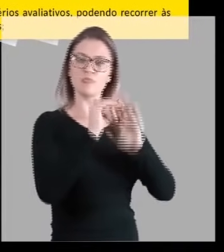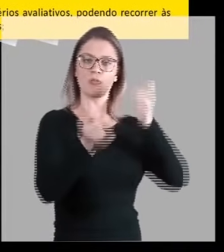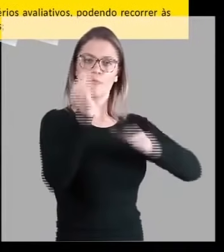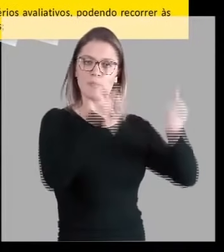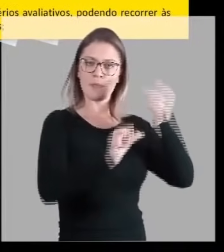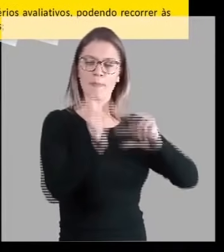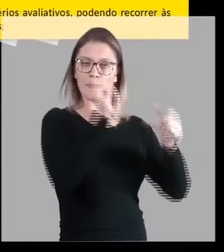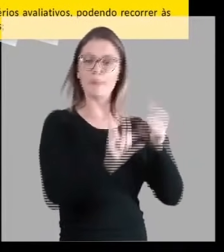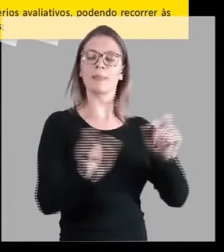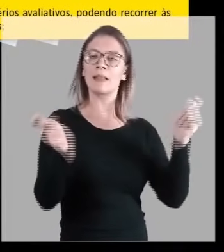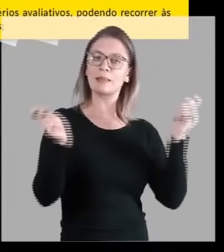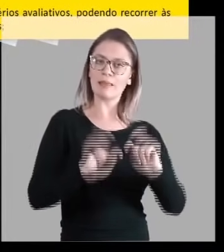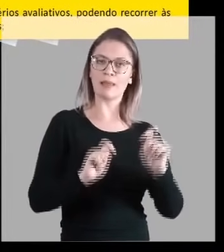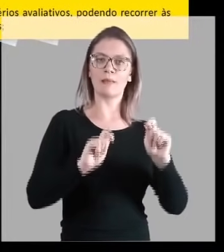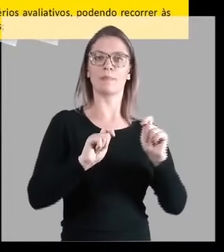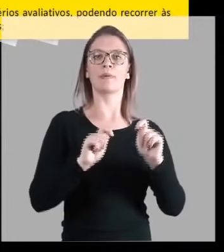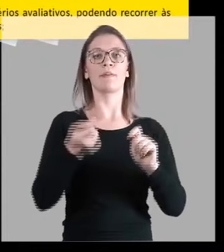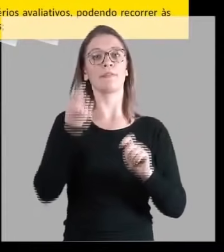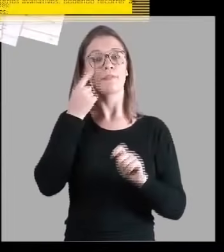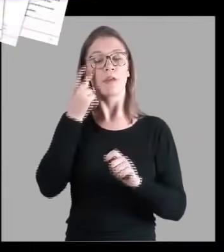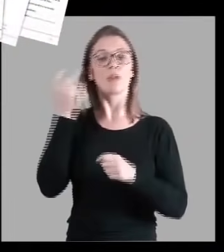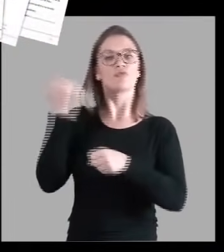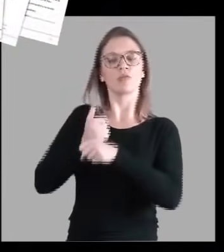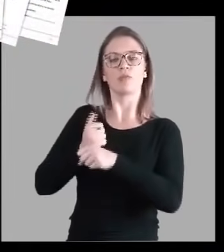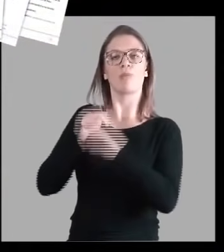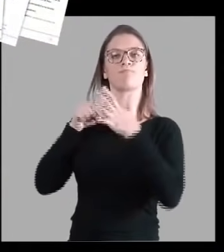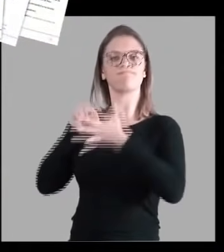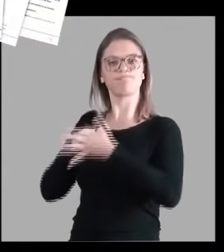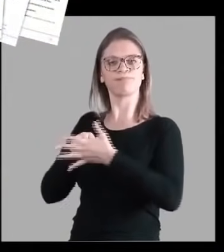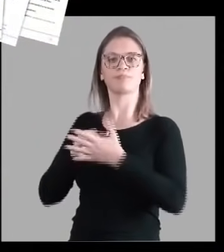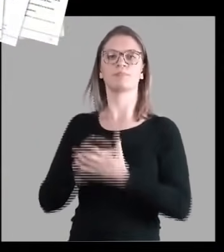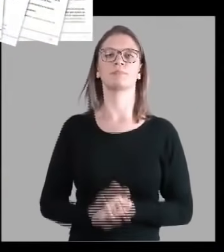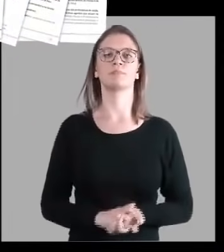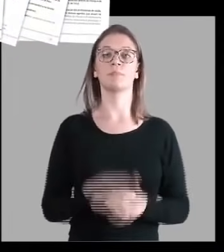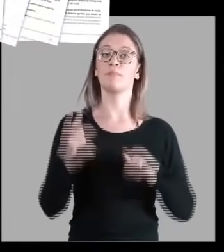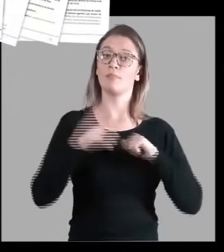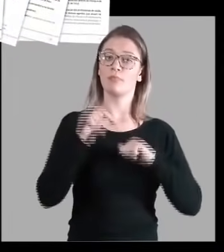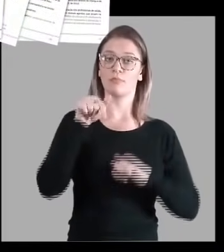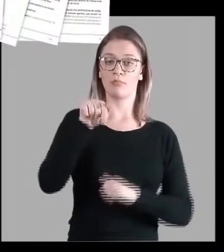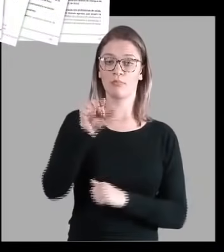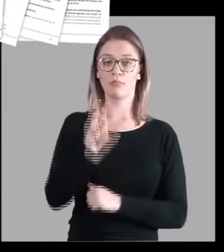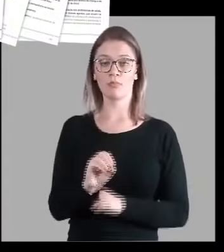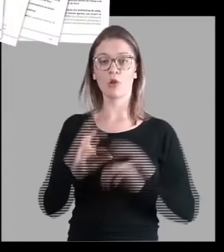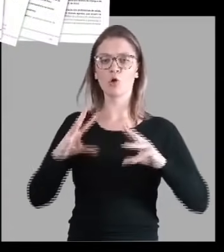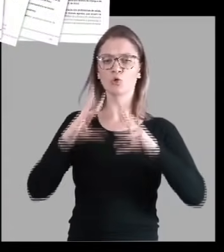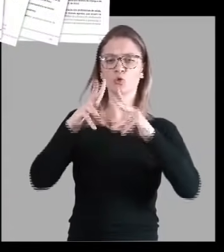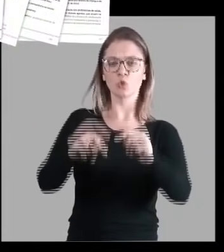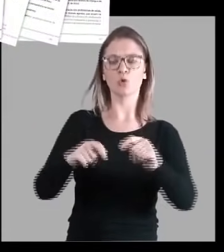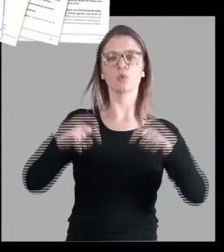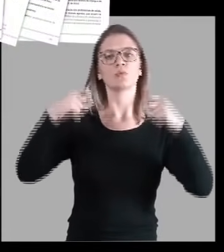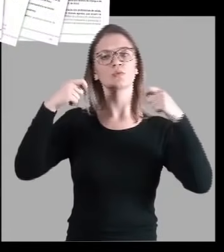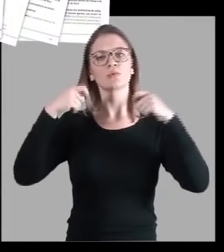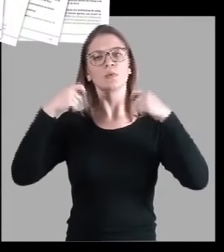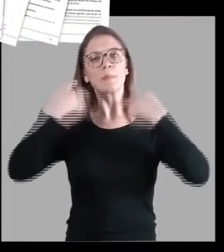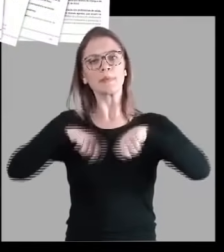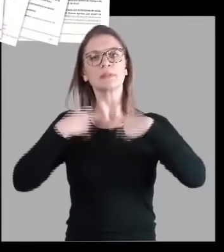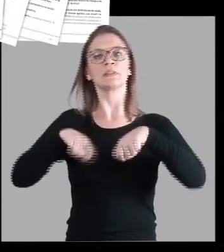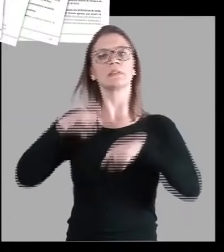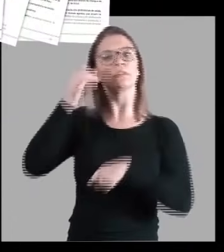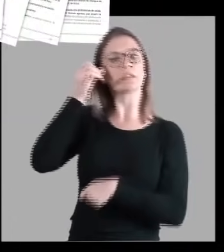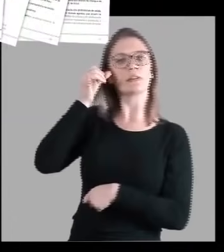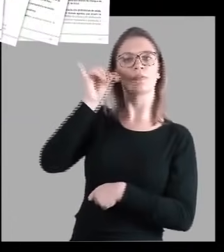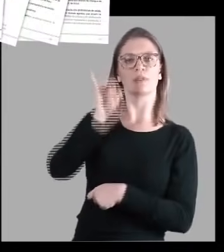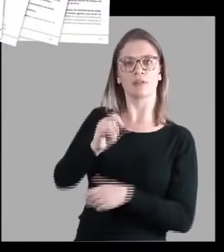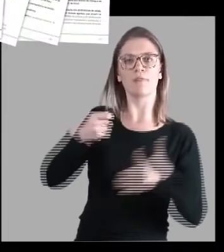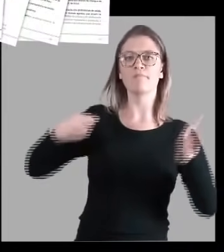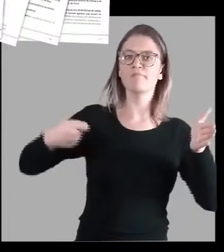às instâncias escolares superiores. Artigo 70. É dever de todos prevenir a ocorrência de